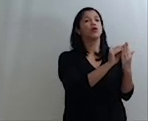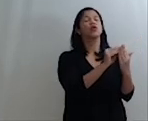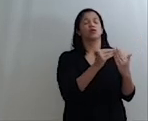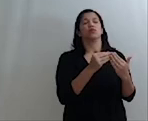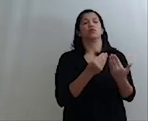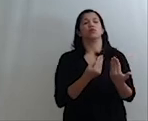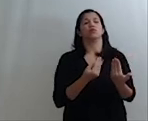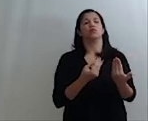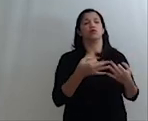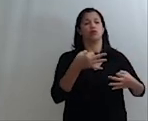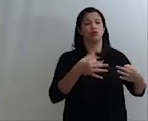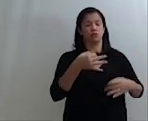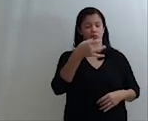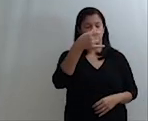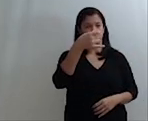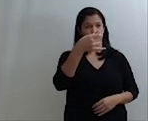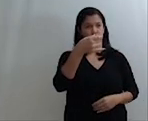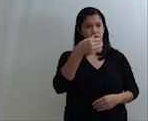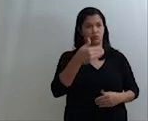os